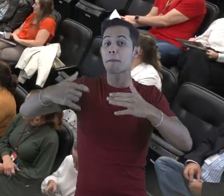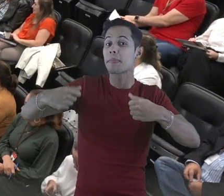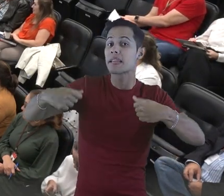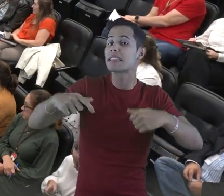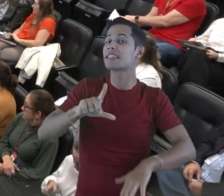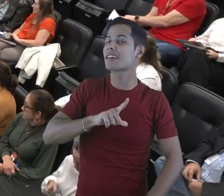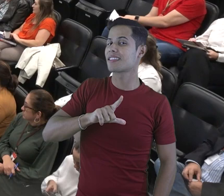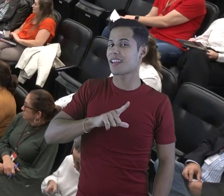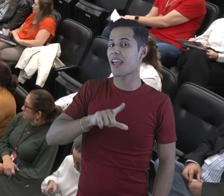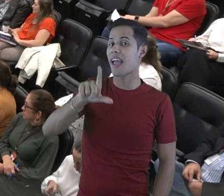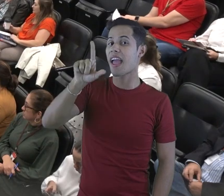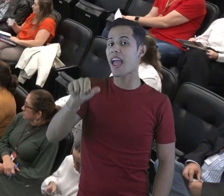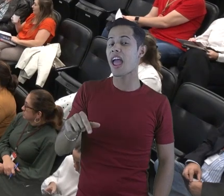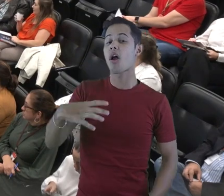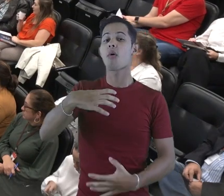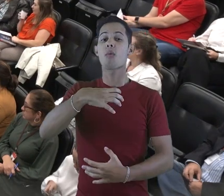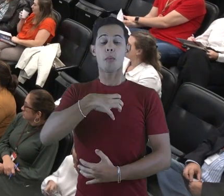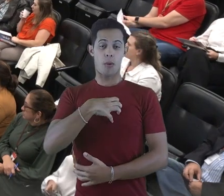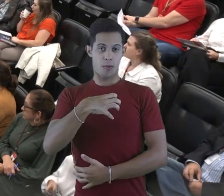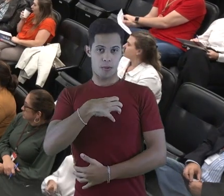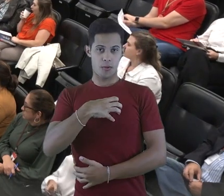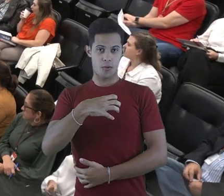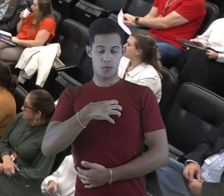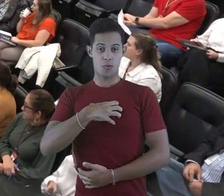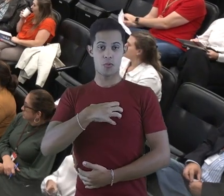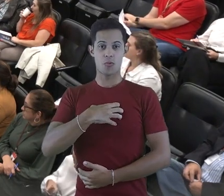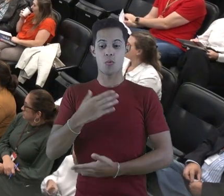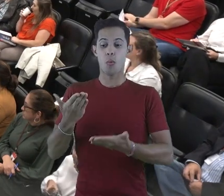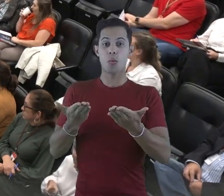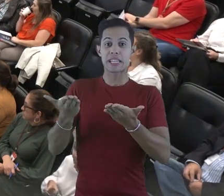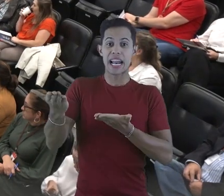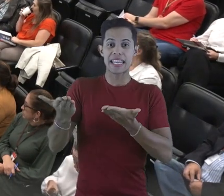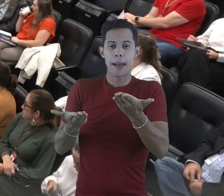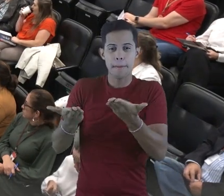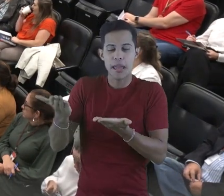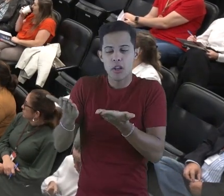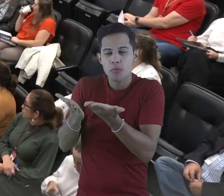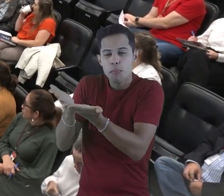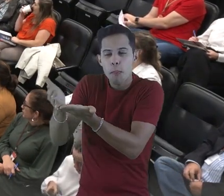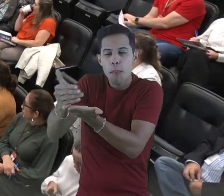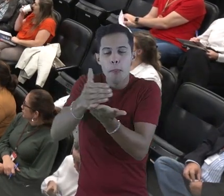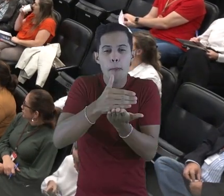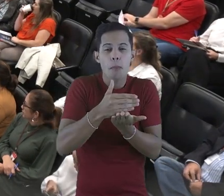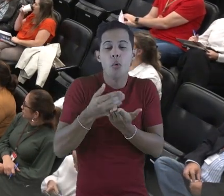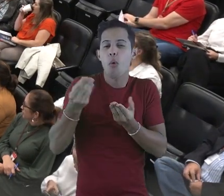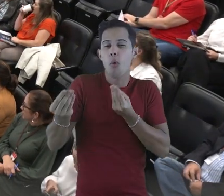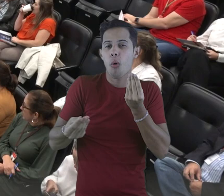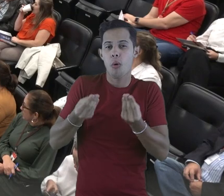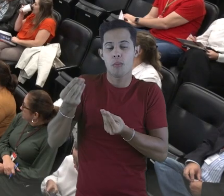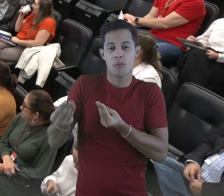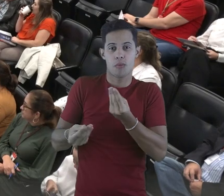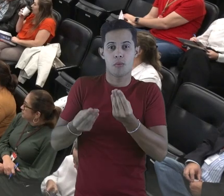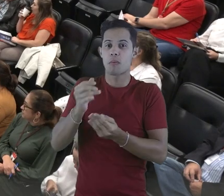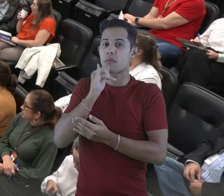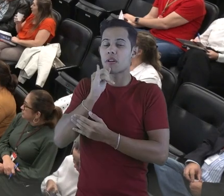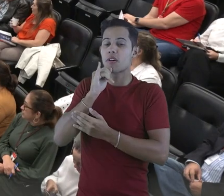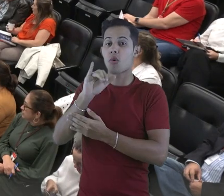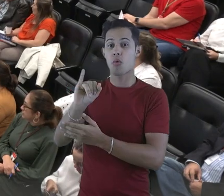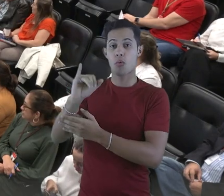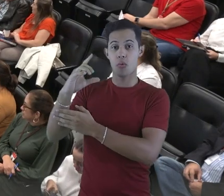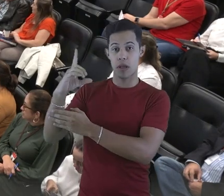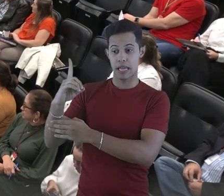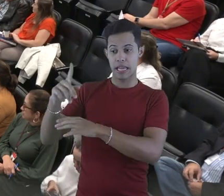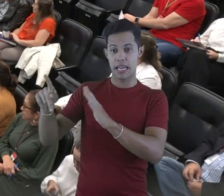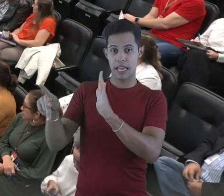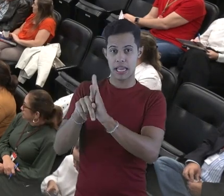pelo qual o tratamento é realizado então o ID da coleta CP1 é processo